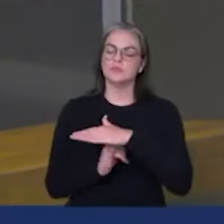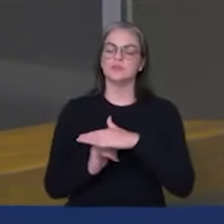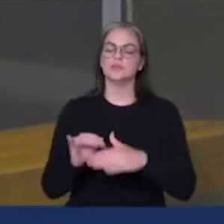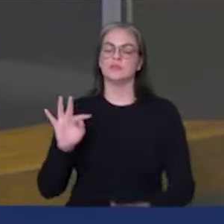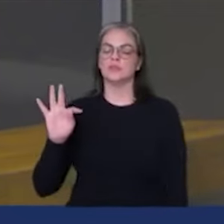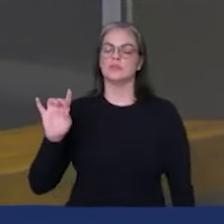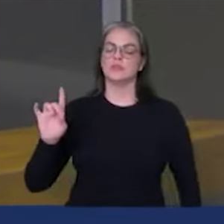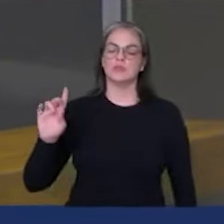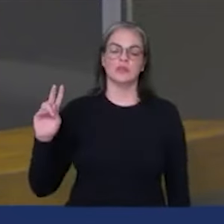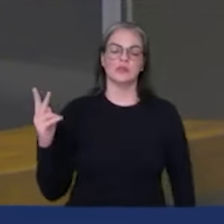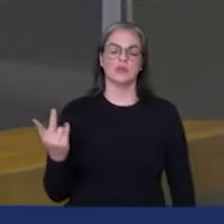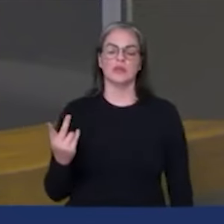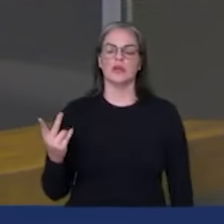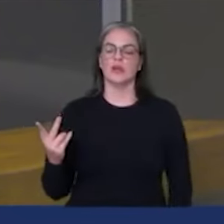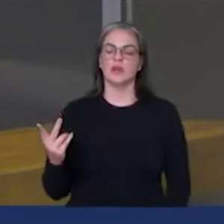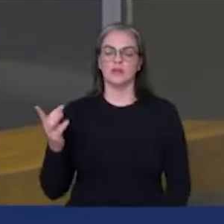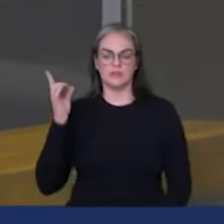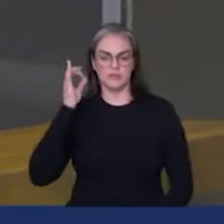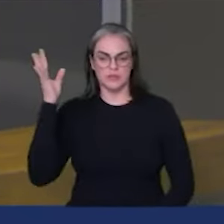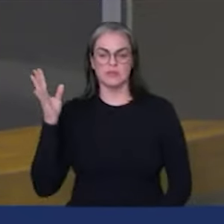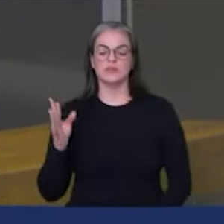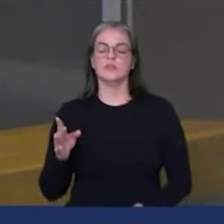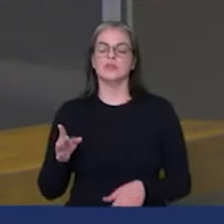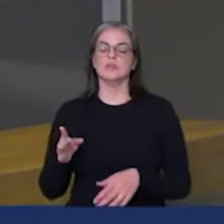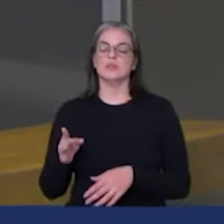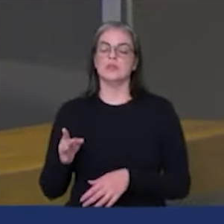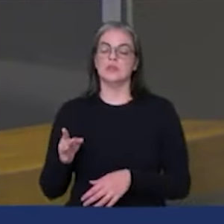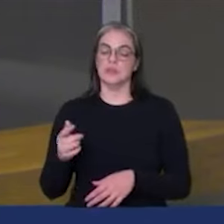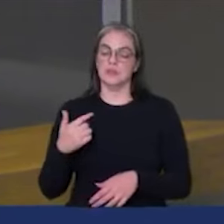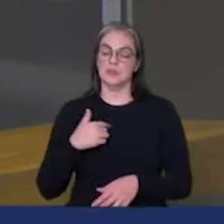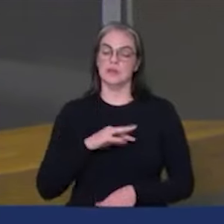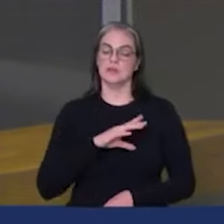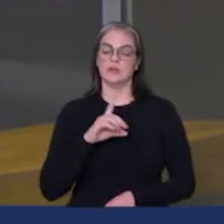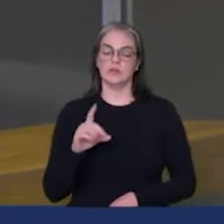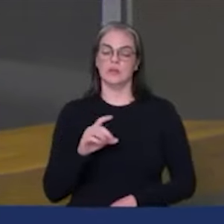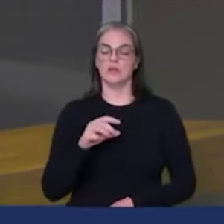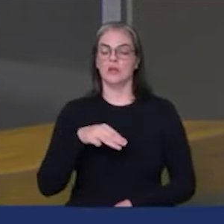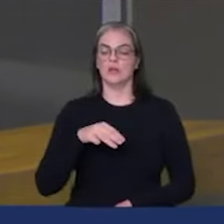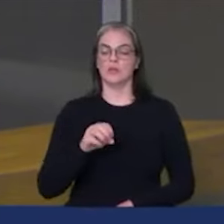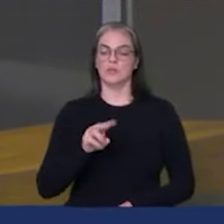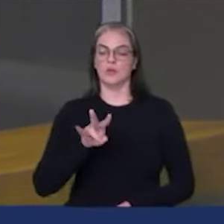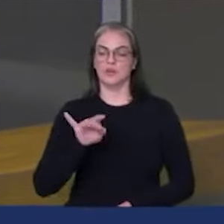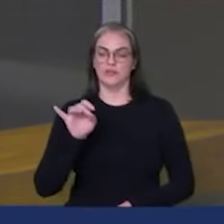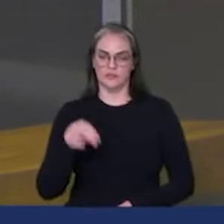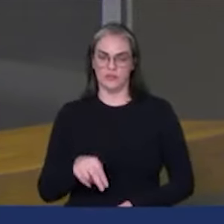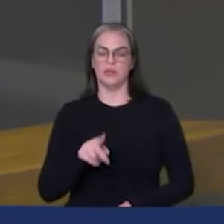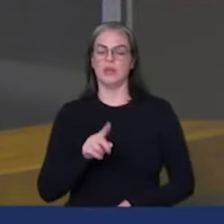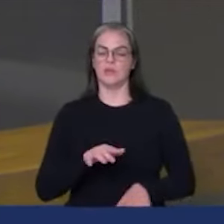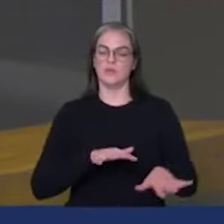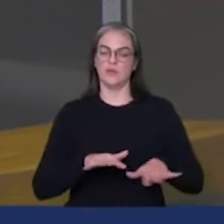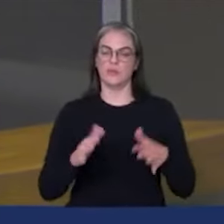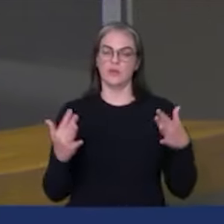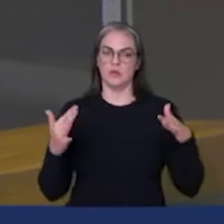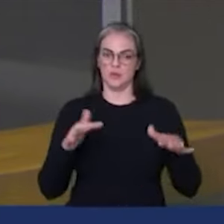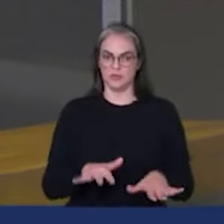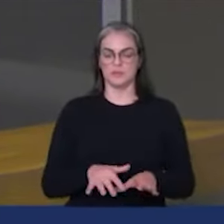2015. Também sou o coordenador do Núcleo Especializado de TDAH do MUVIM, Movimento para a Inclusão. Essa semana